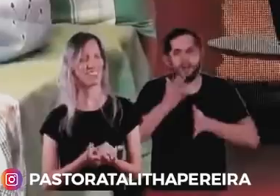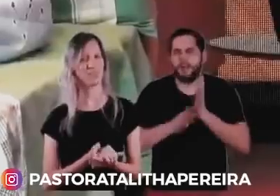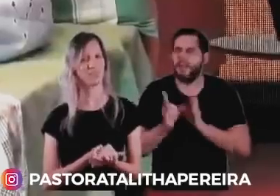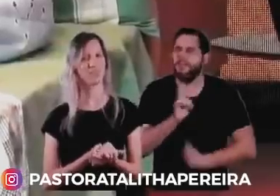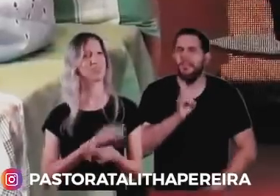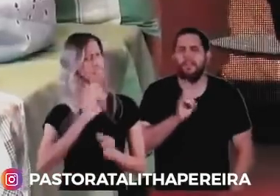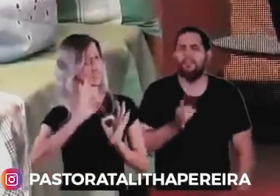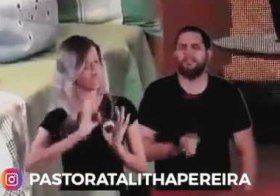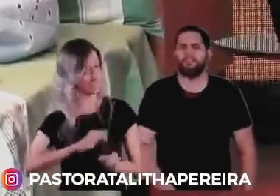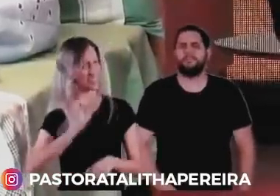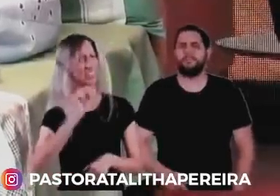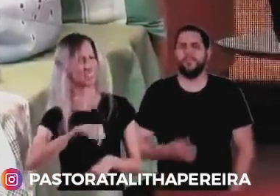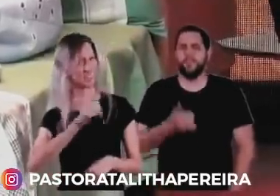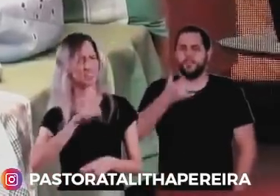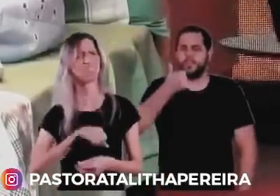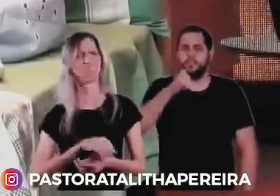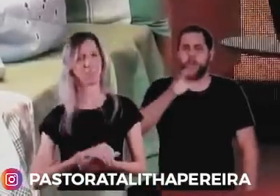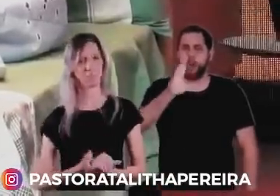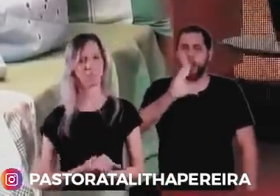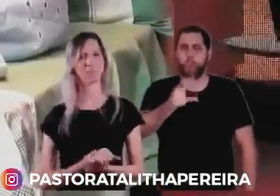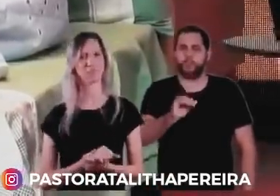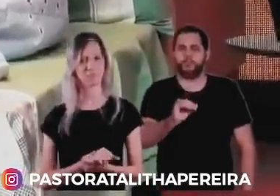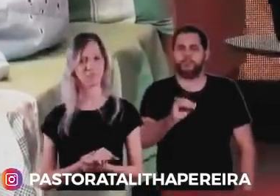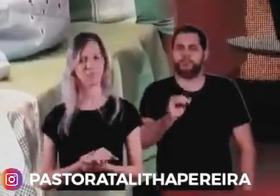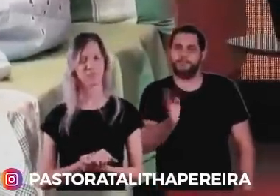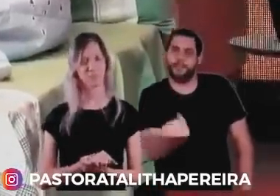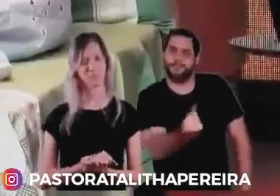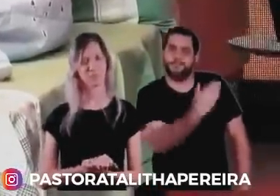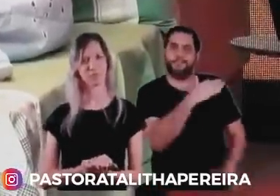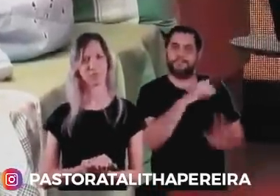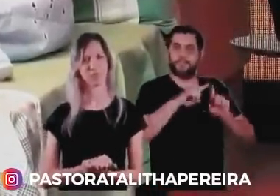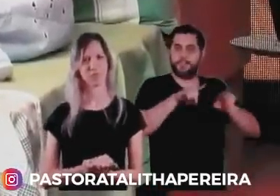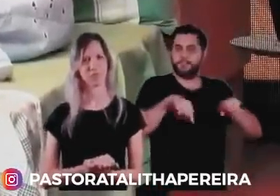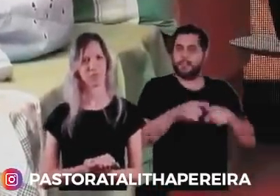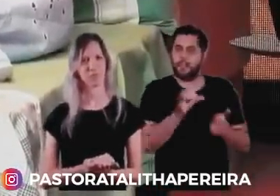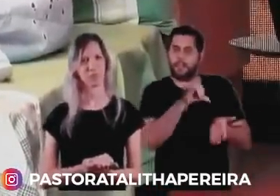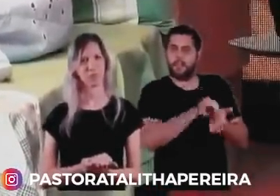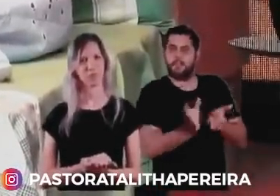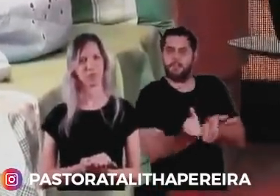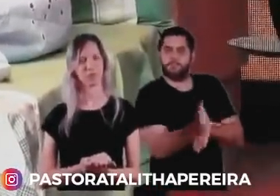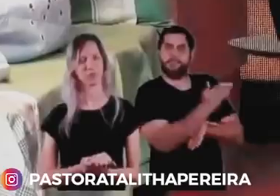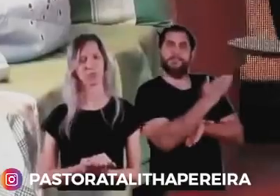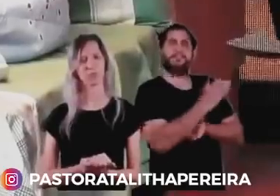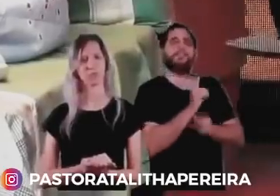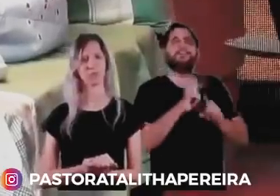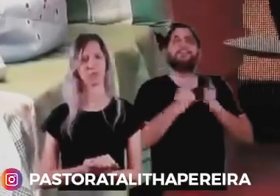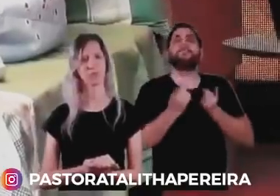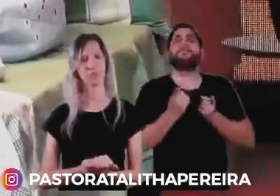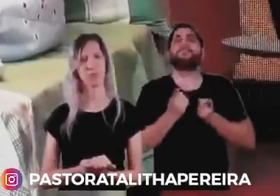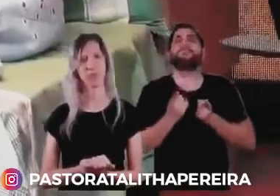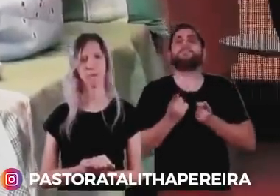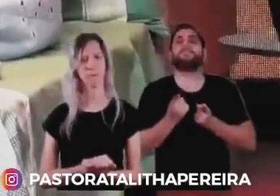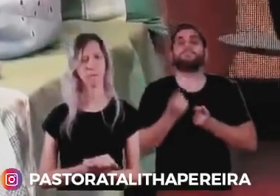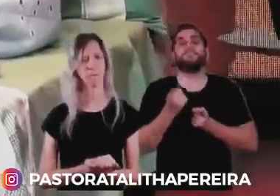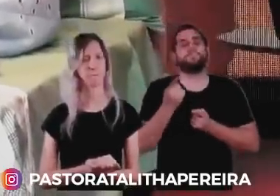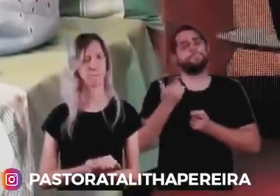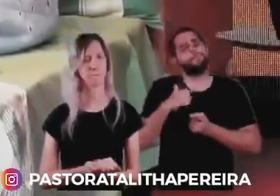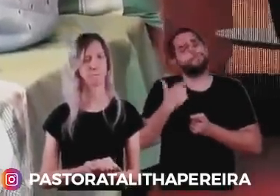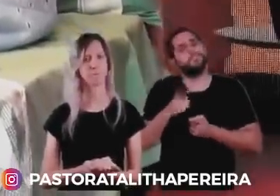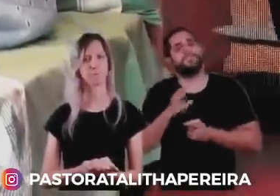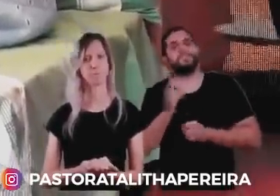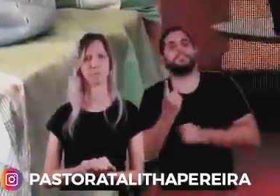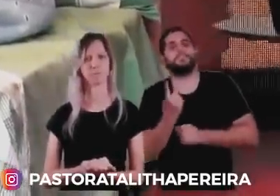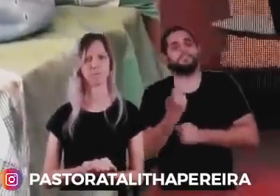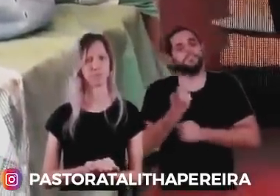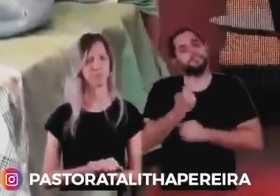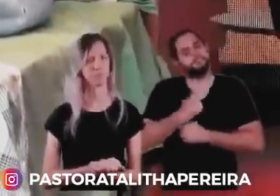gente. Exatamente. Bota, desliga o celular, deixa ele na sala, mas não deixe de ter seus momentos